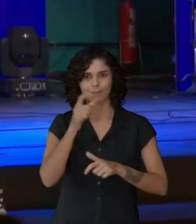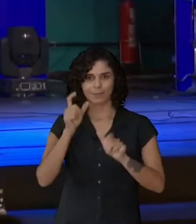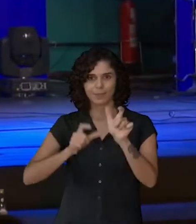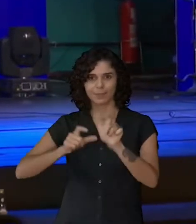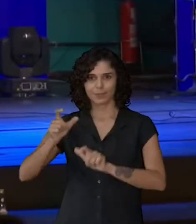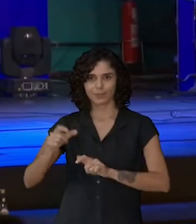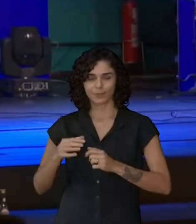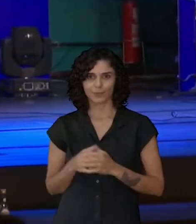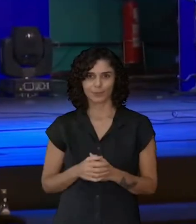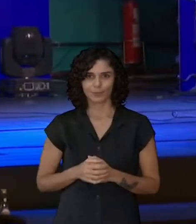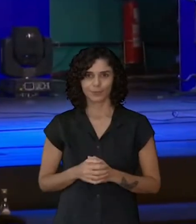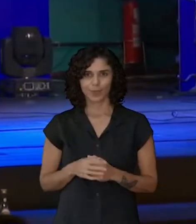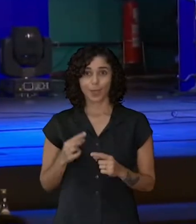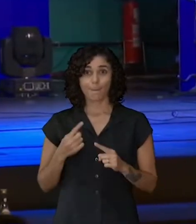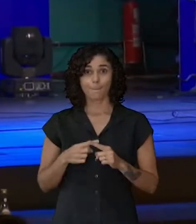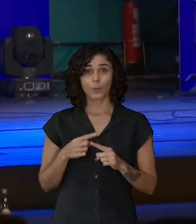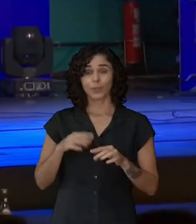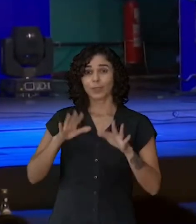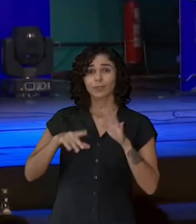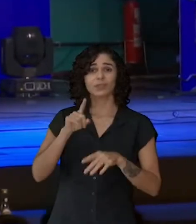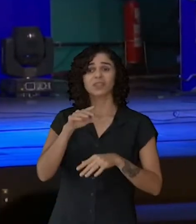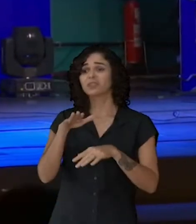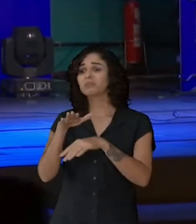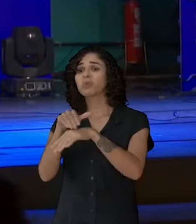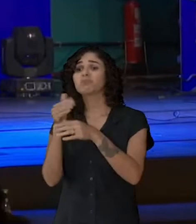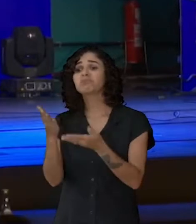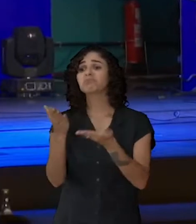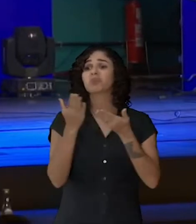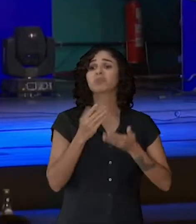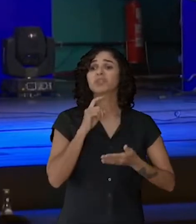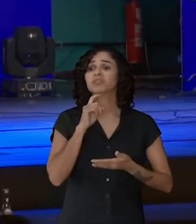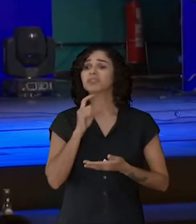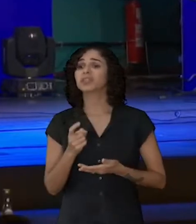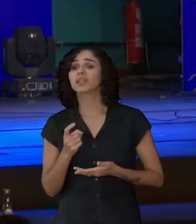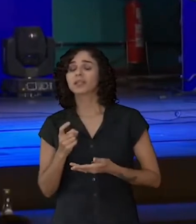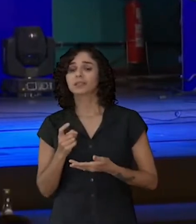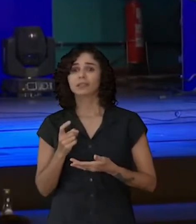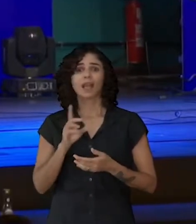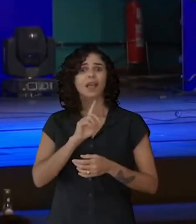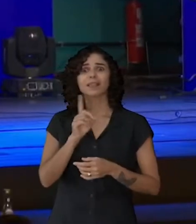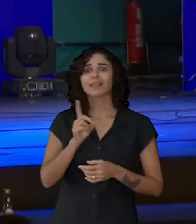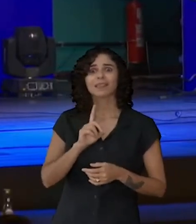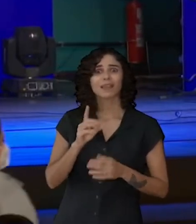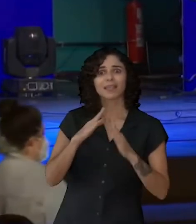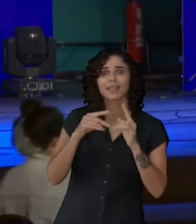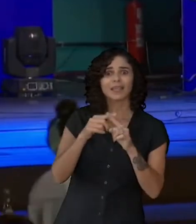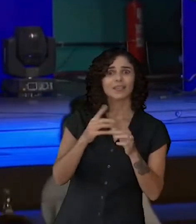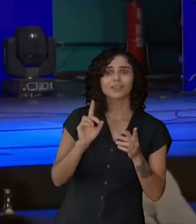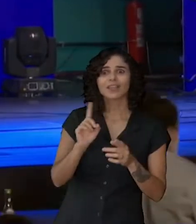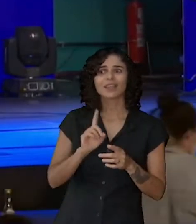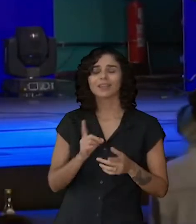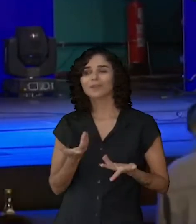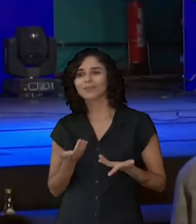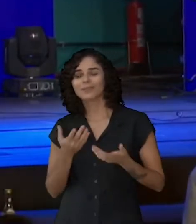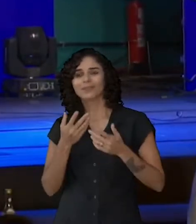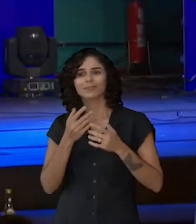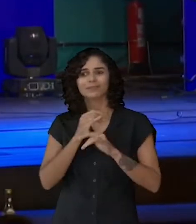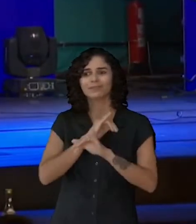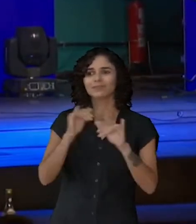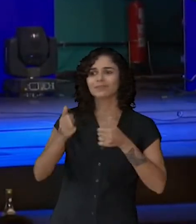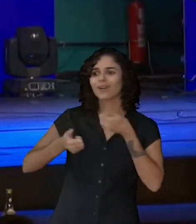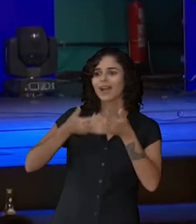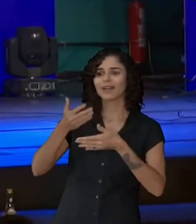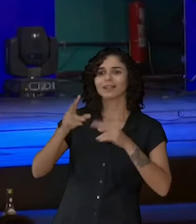tem gente que nem convida ninguém para vir à igreja, não fala de Jesus, e às vezes os amigos nem sabem